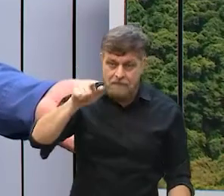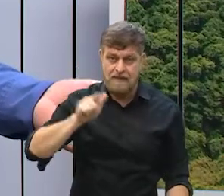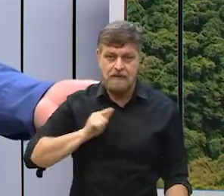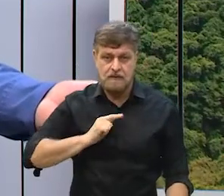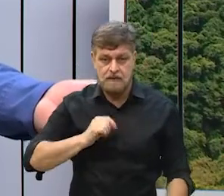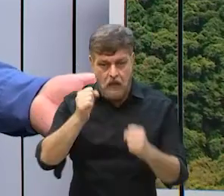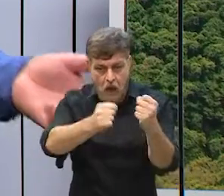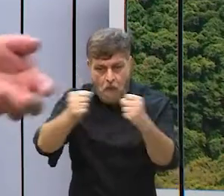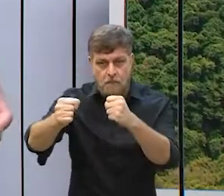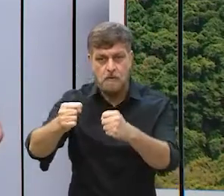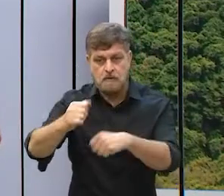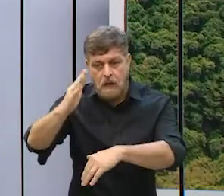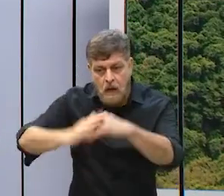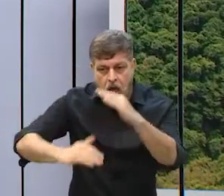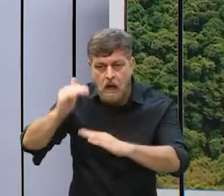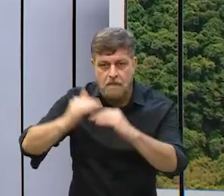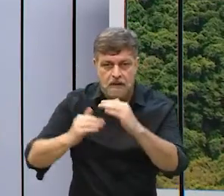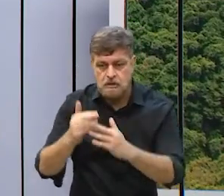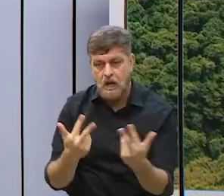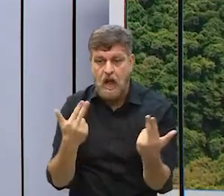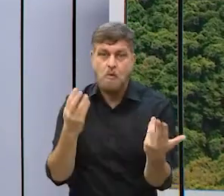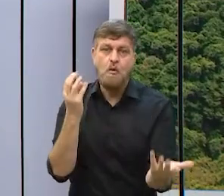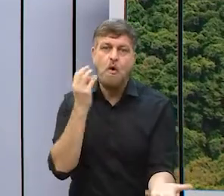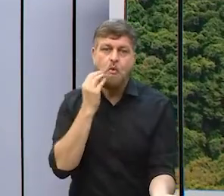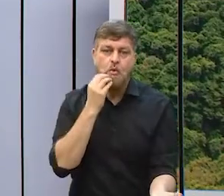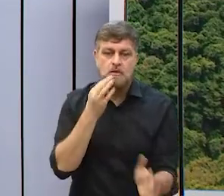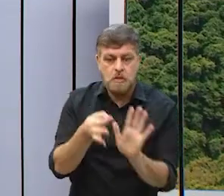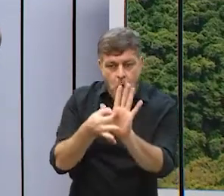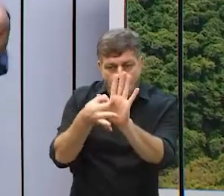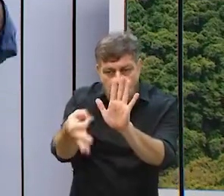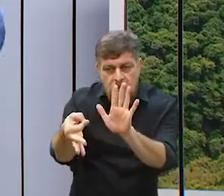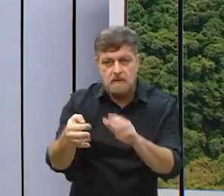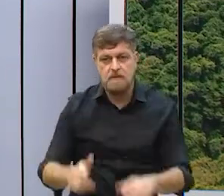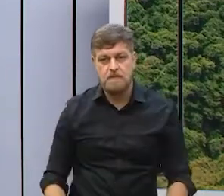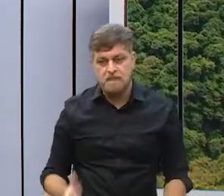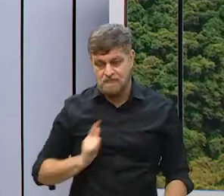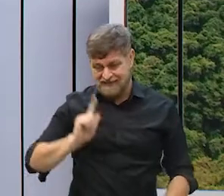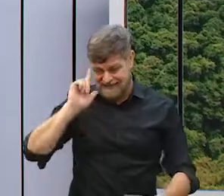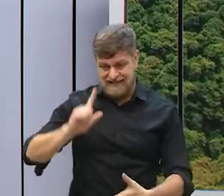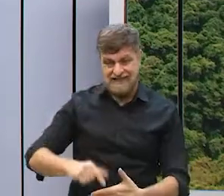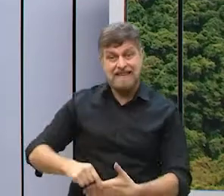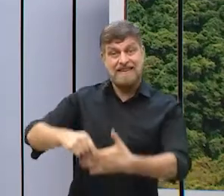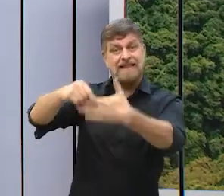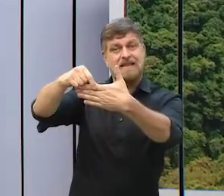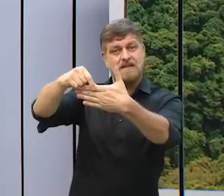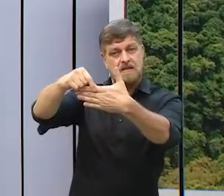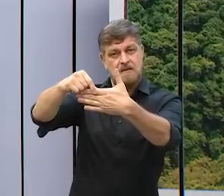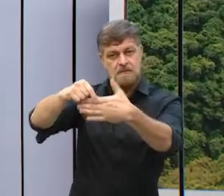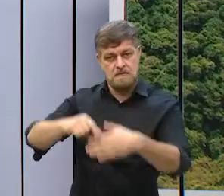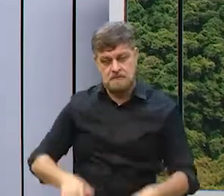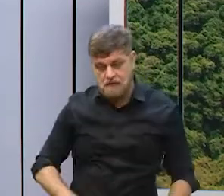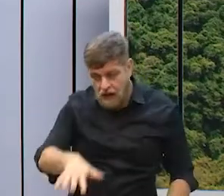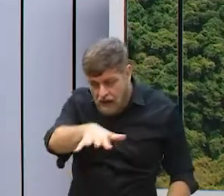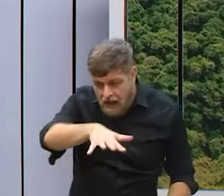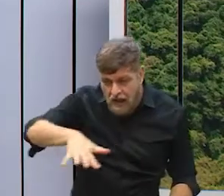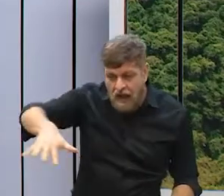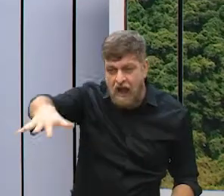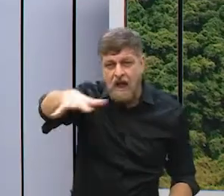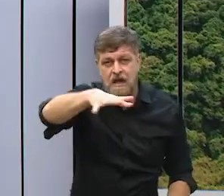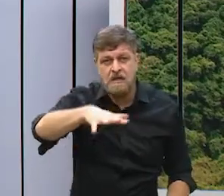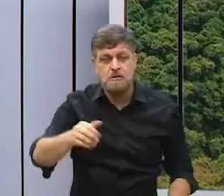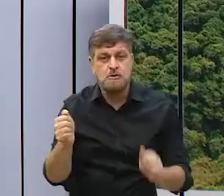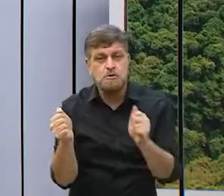que o vereador Igor menciona. Ter condição de liderar a região